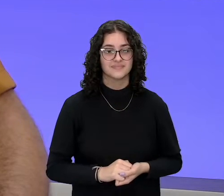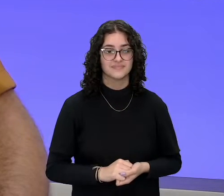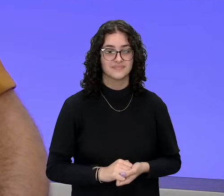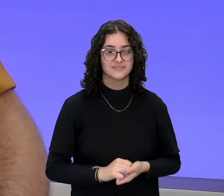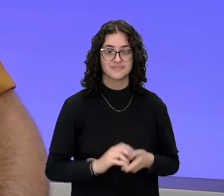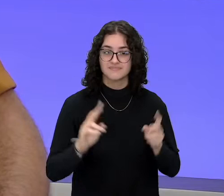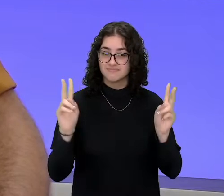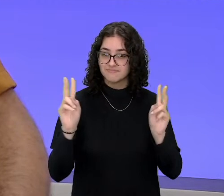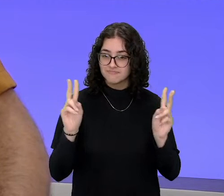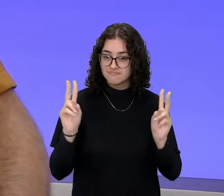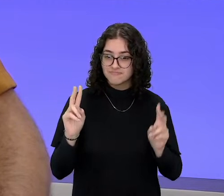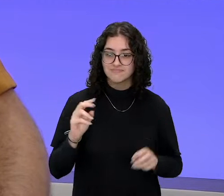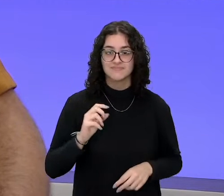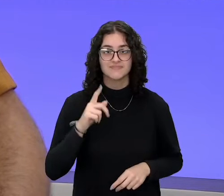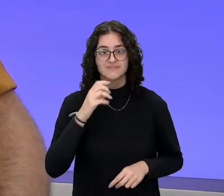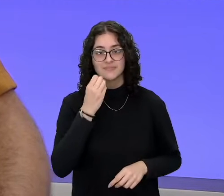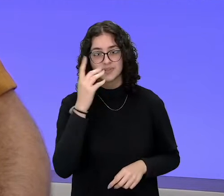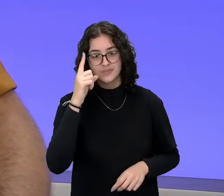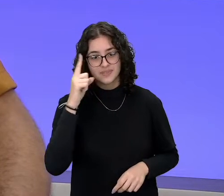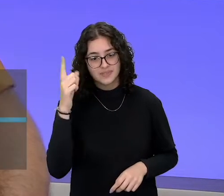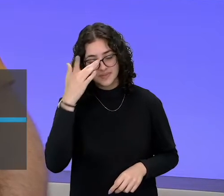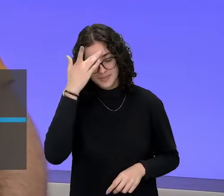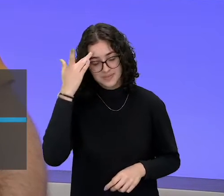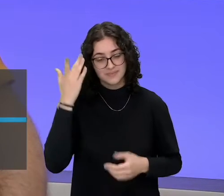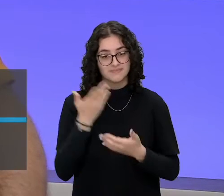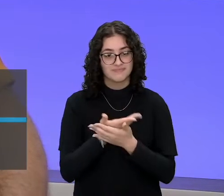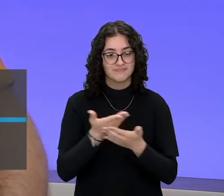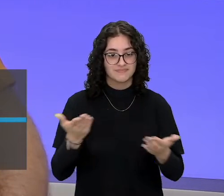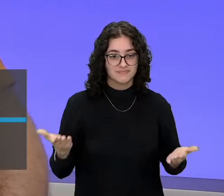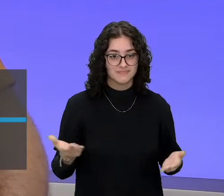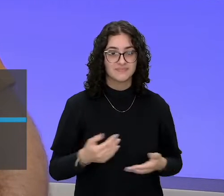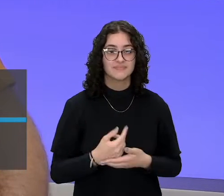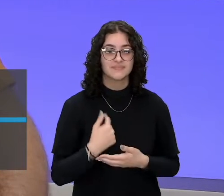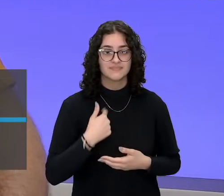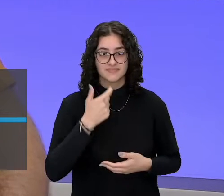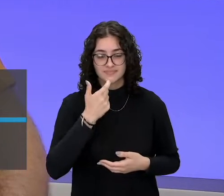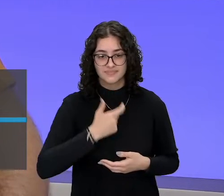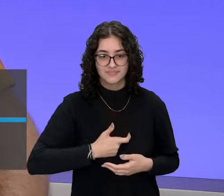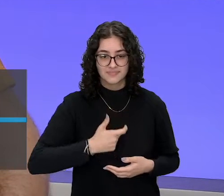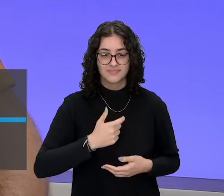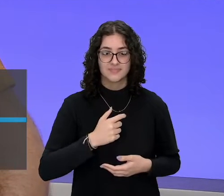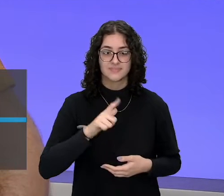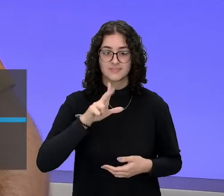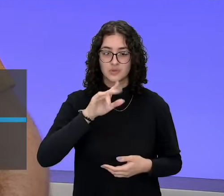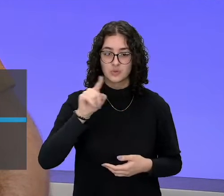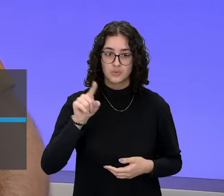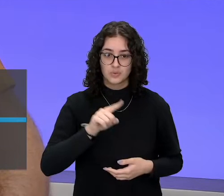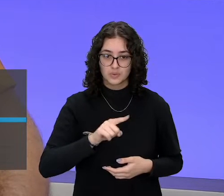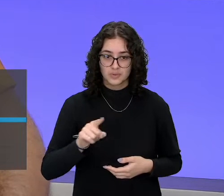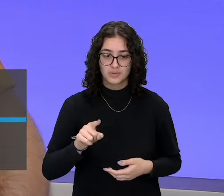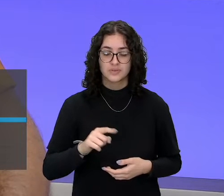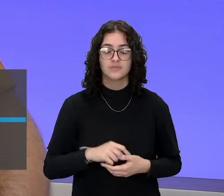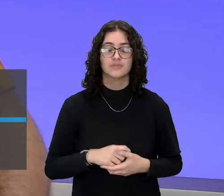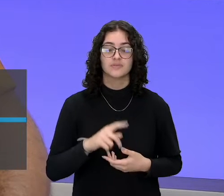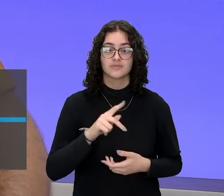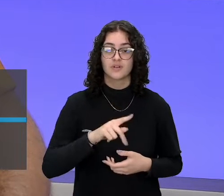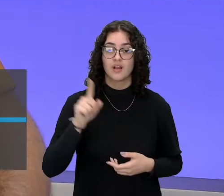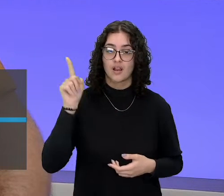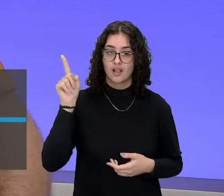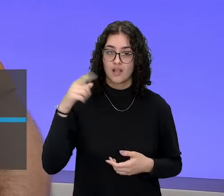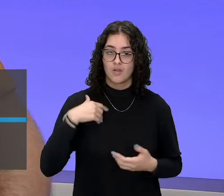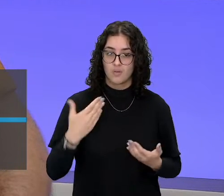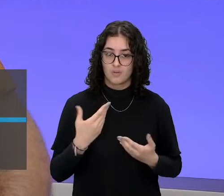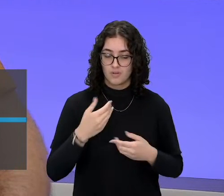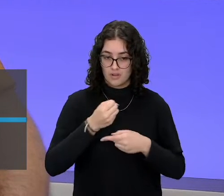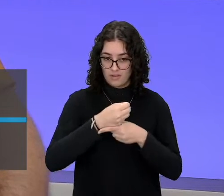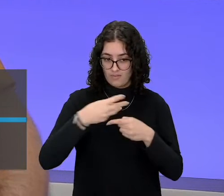salve, bom dia, professoras, professores, estudantes. Eu sou o Luiz, professor de filosofia da rede já de um tempo, hoje como formador